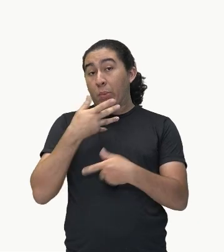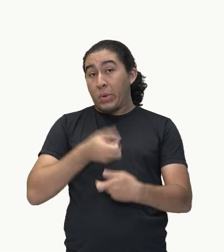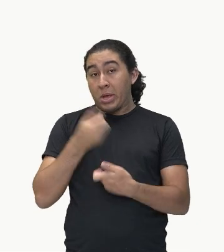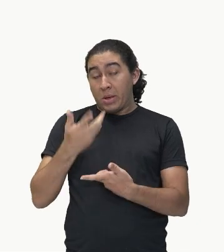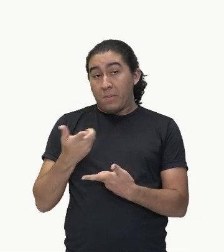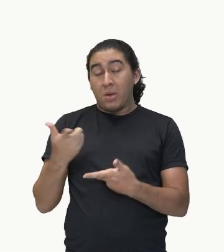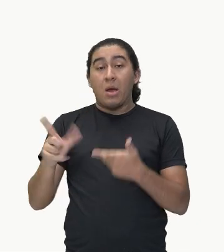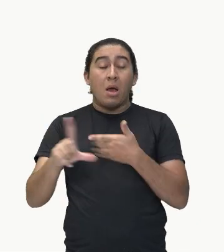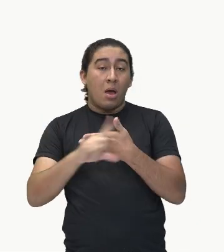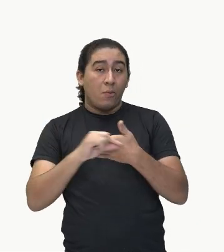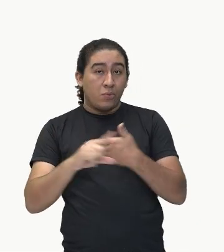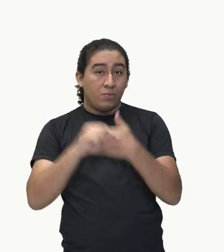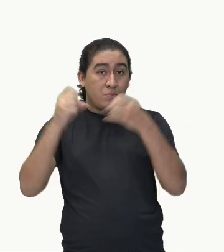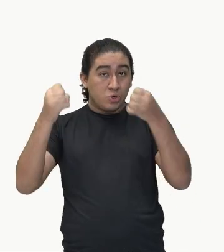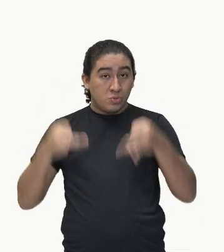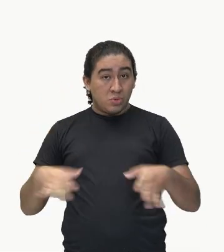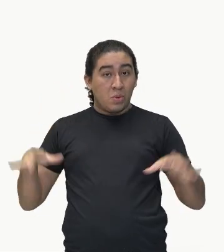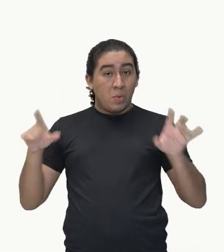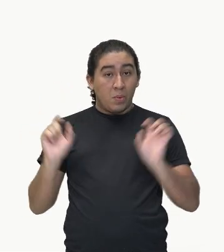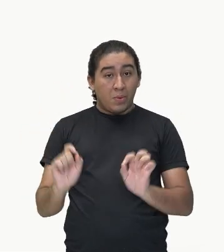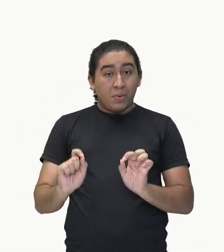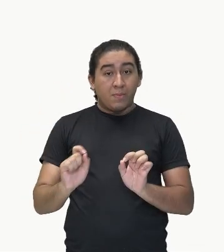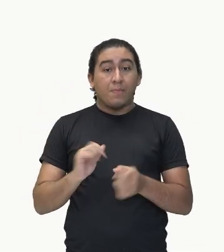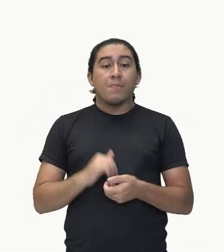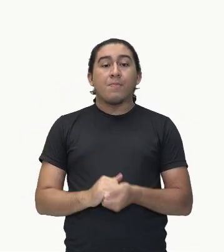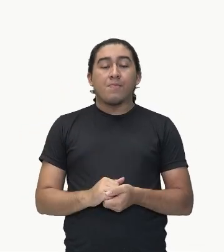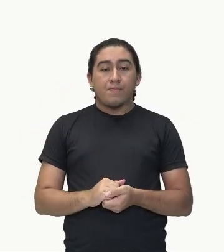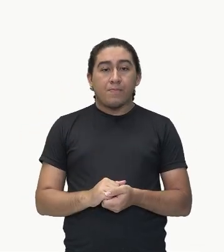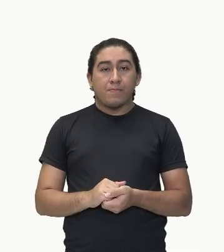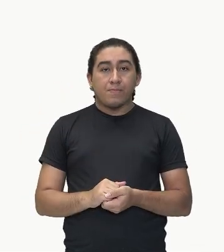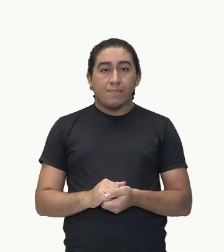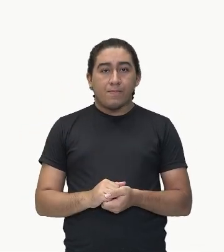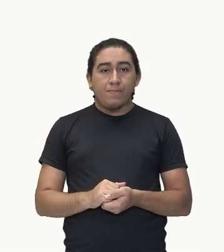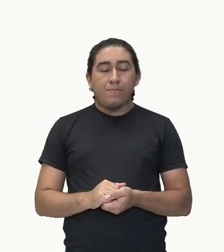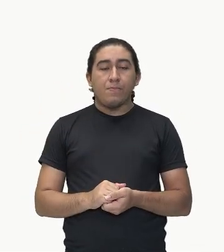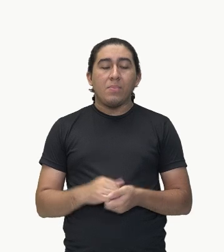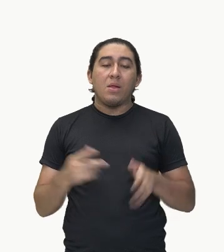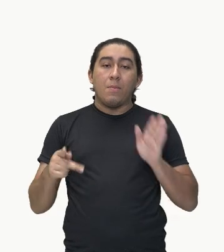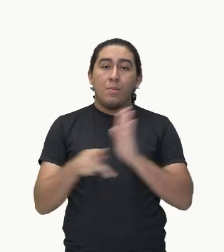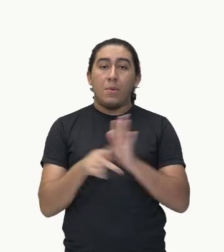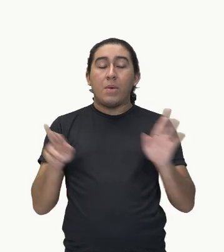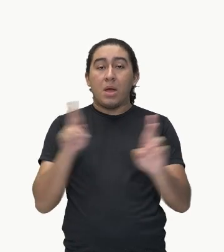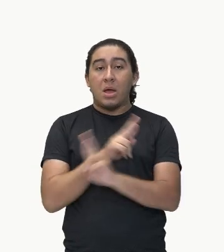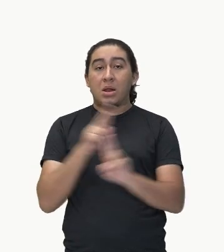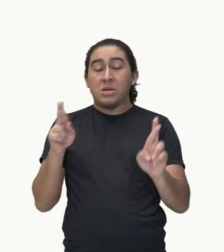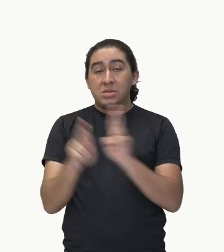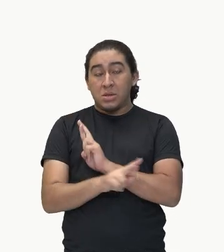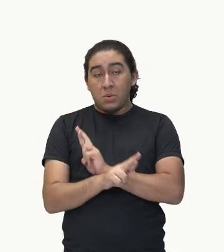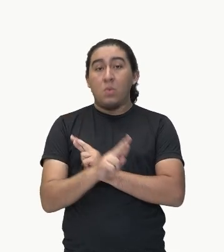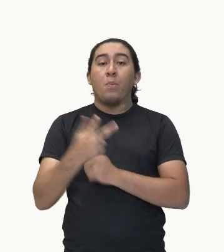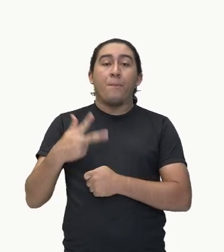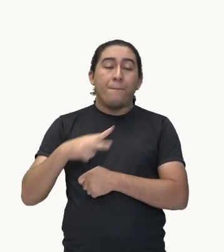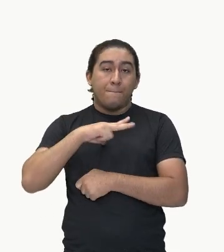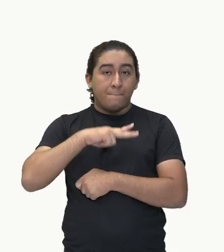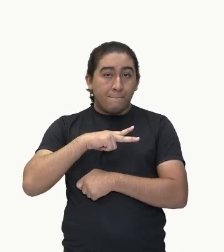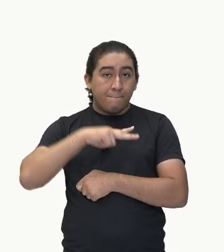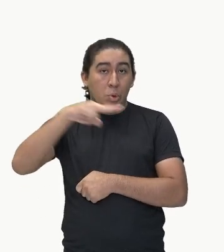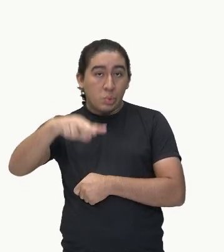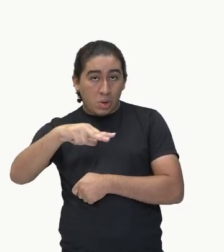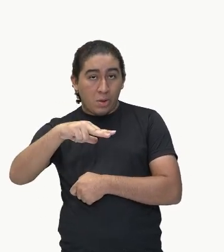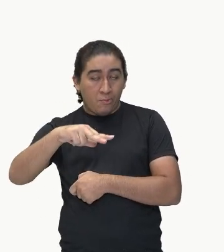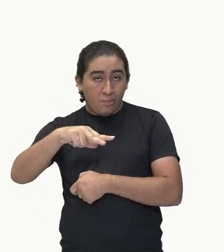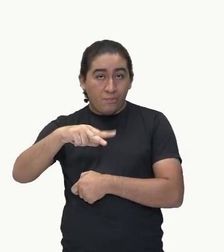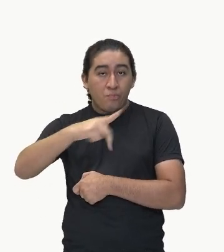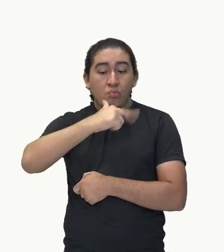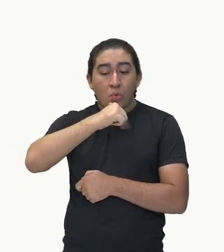aí a questão da relação do povo português com o mar, mas essa